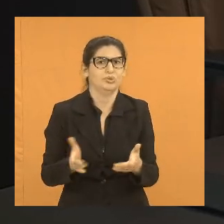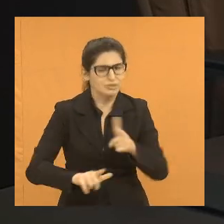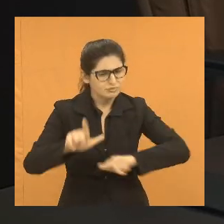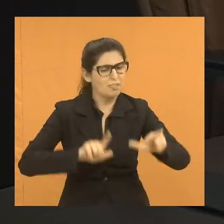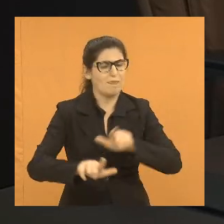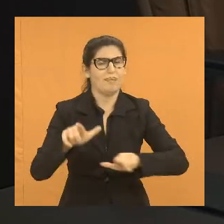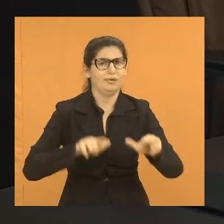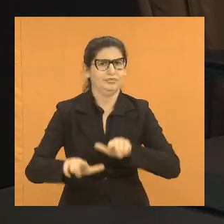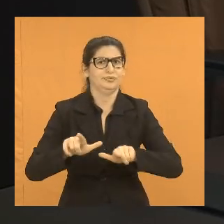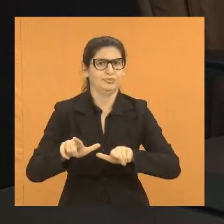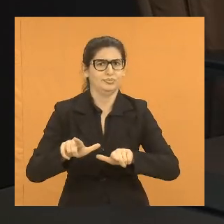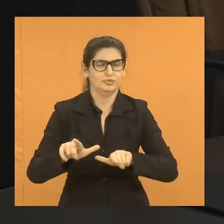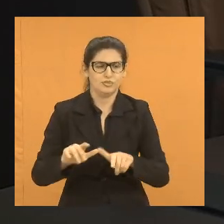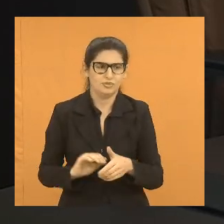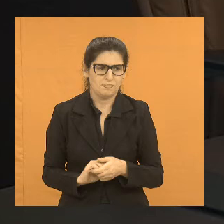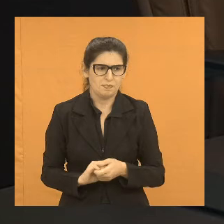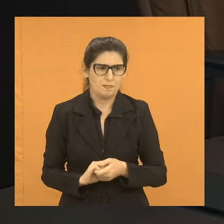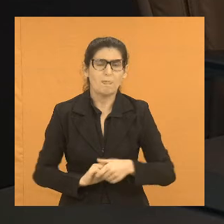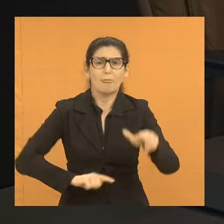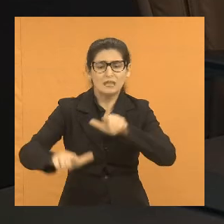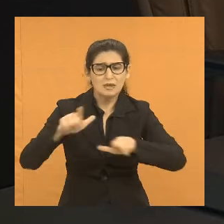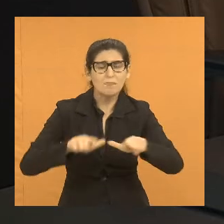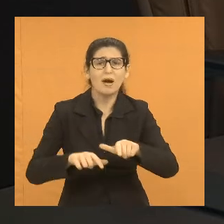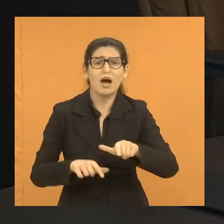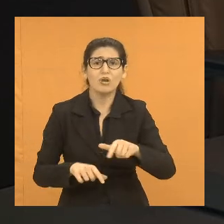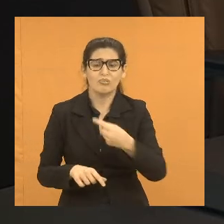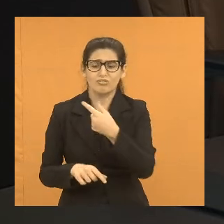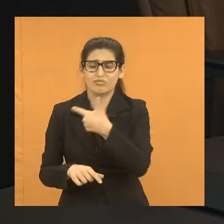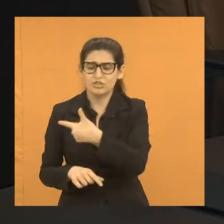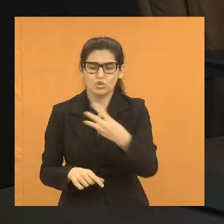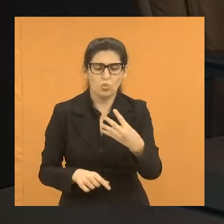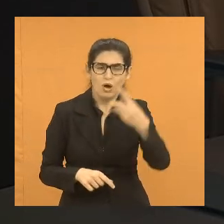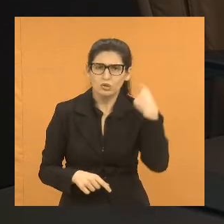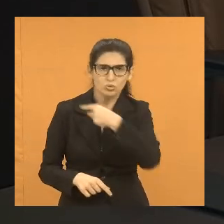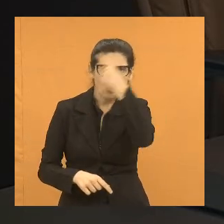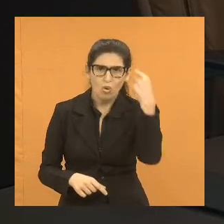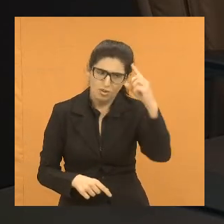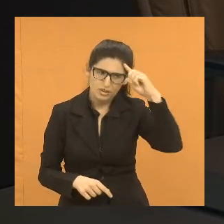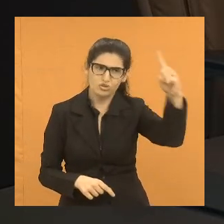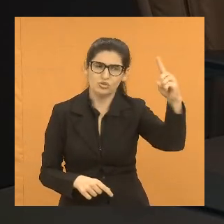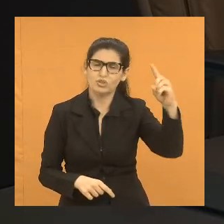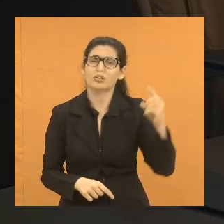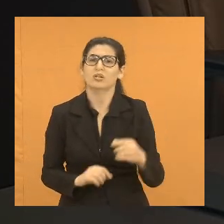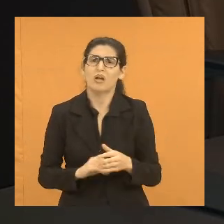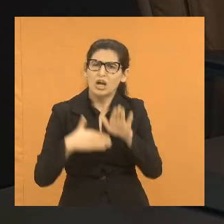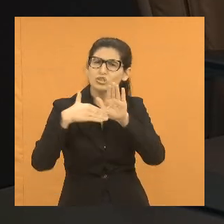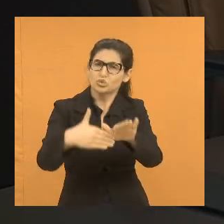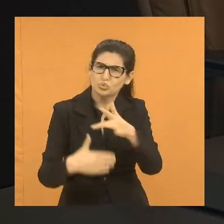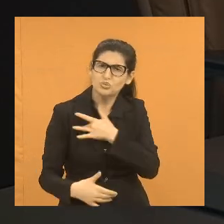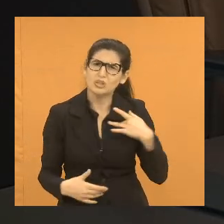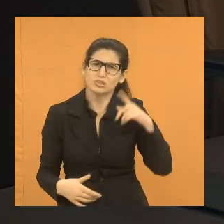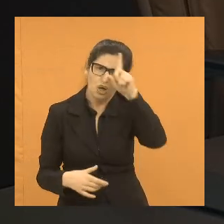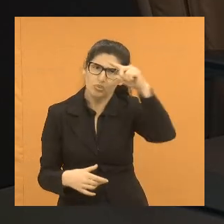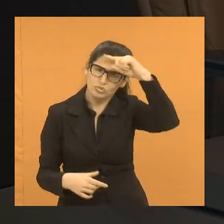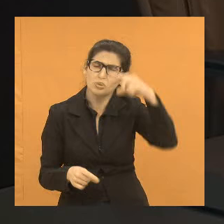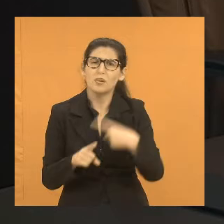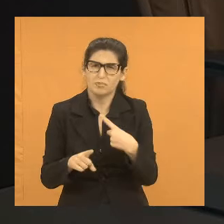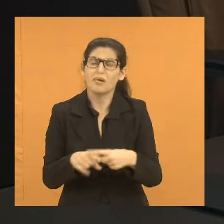Nesse momento aqui. Eu trabalho 24 horas por dia e entendo como a saúde de Jacareí, porque eu também não pago